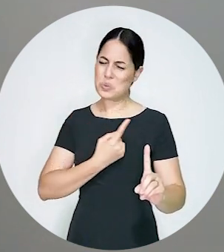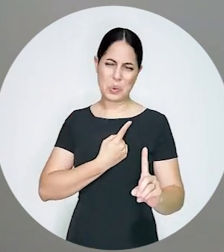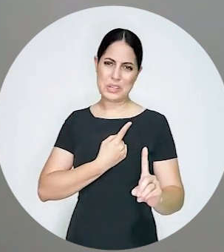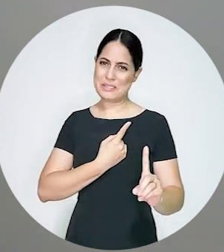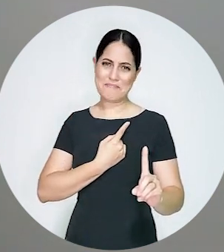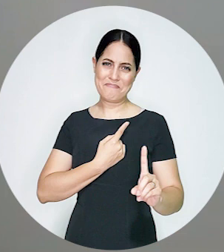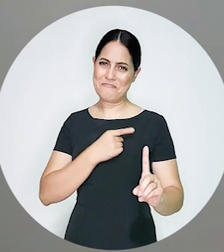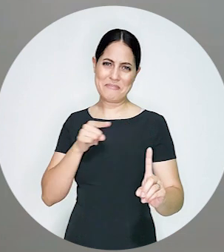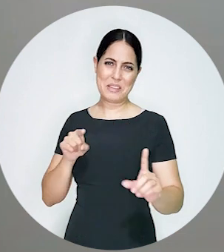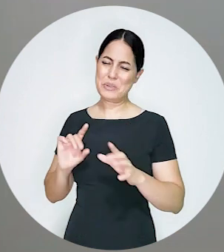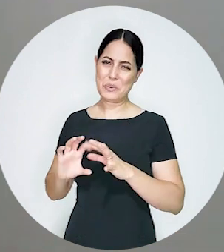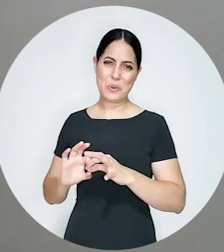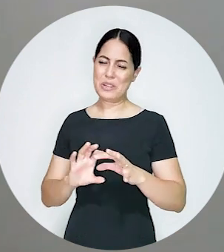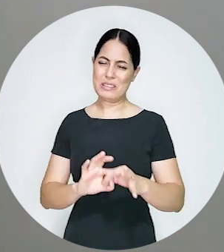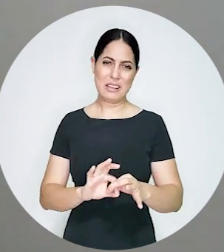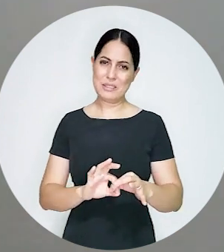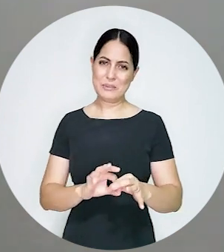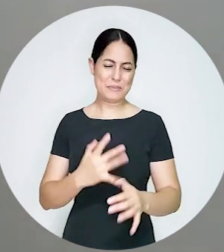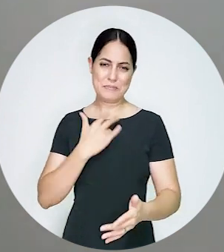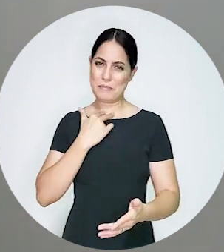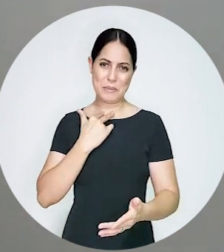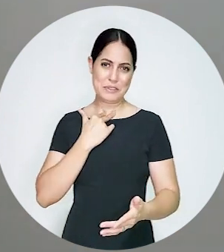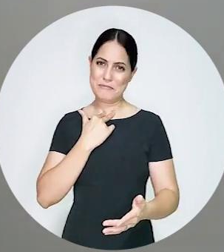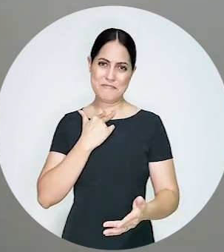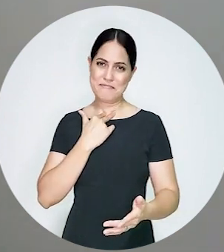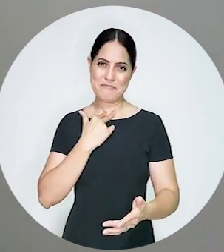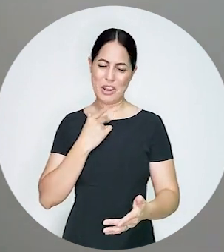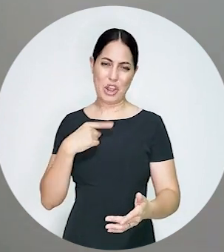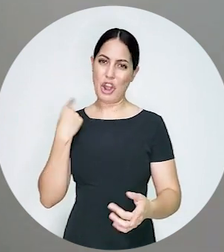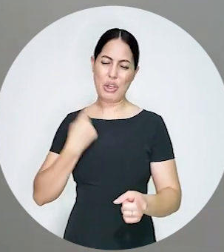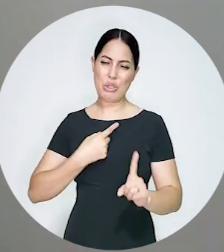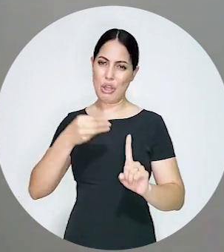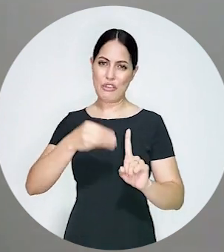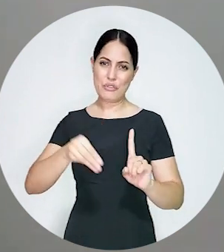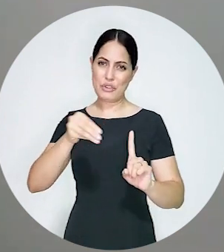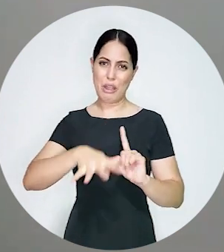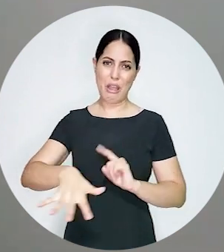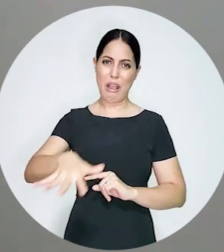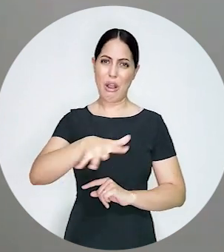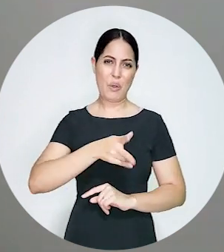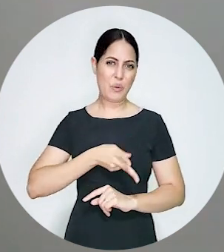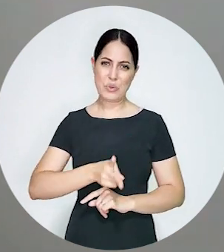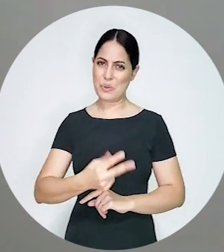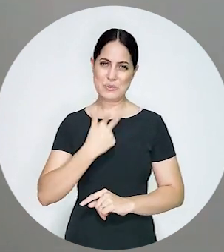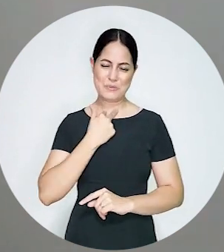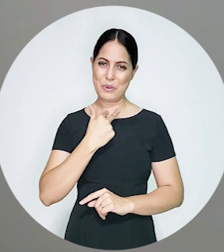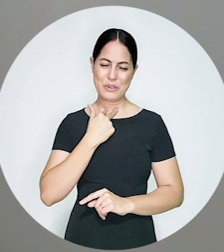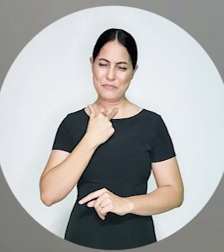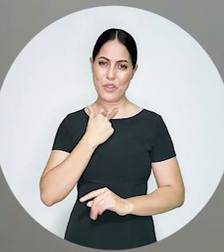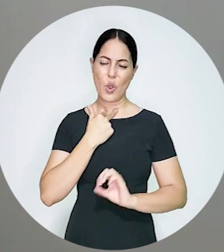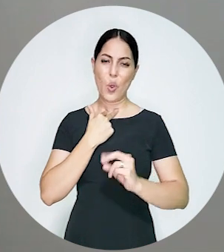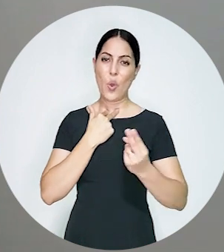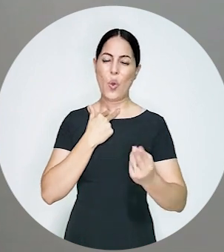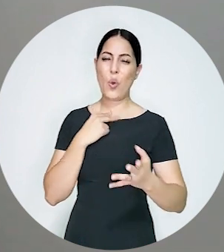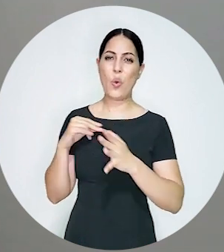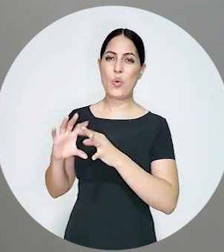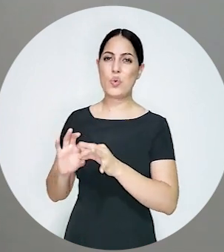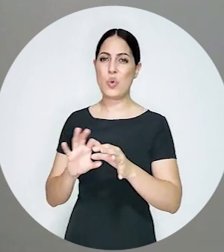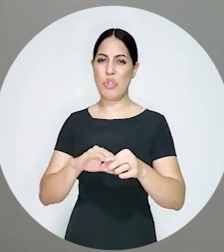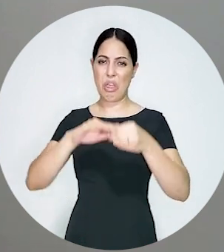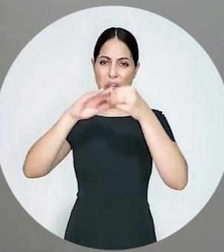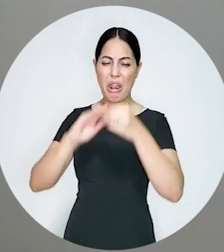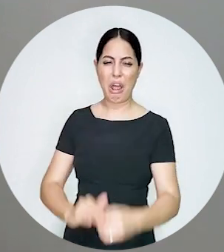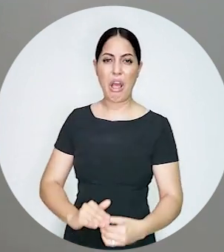mesmo, não há como a gente continuar num espaço de vulnerabilidade,